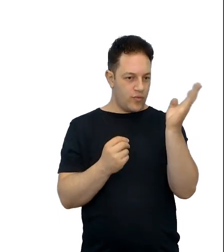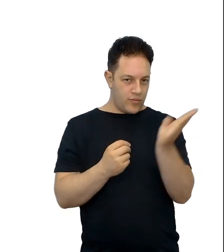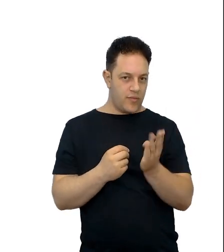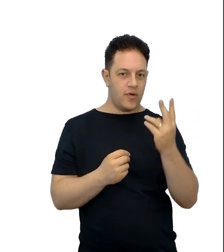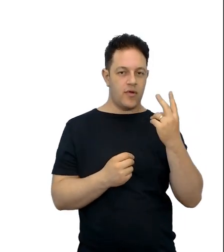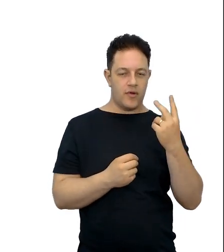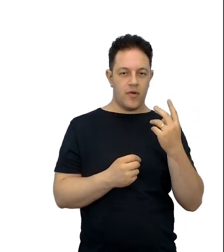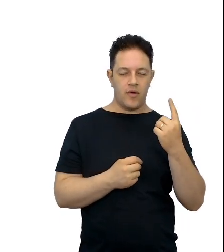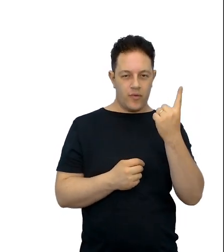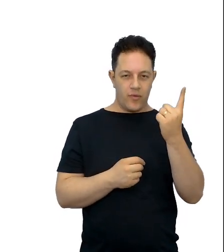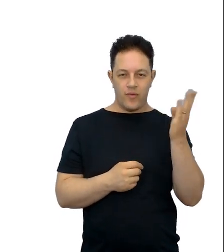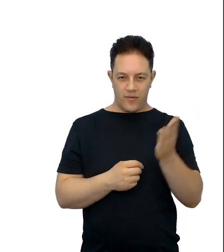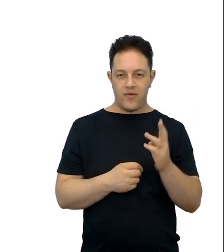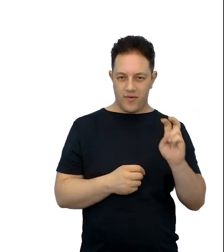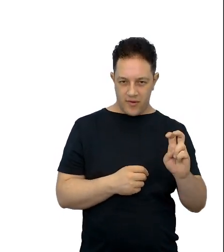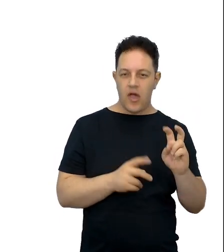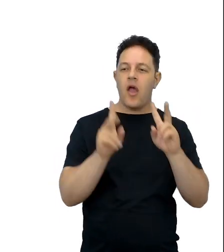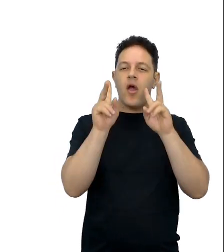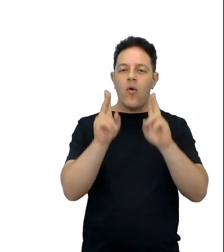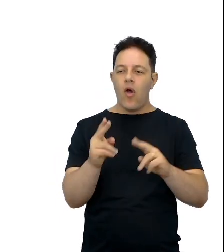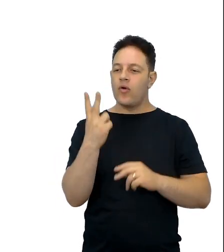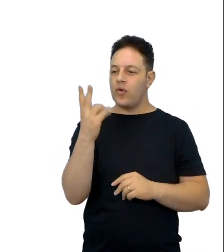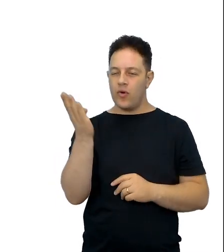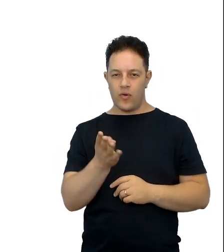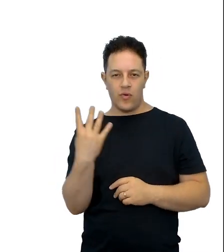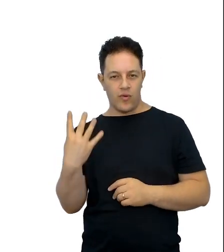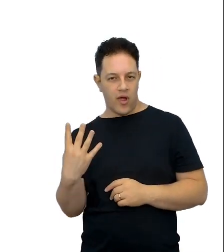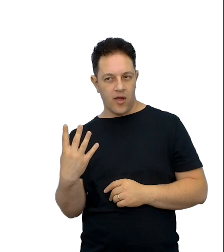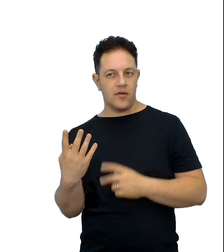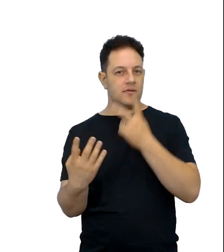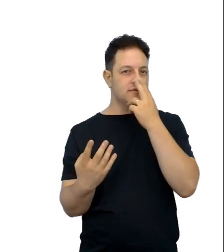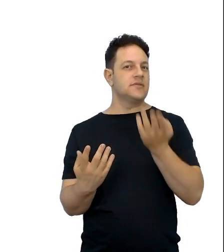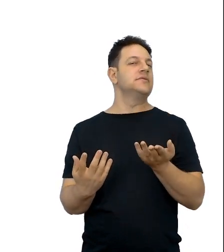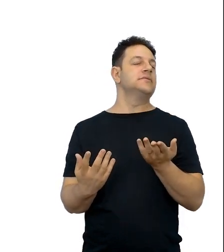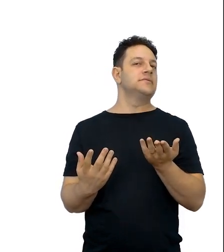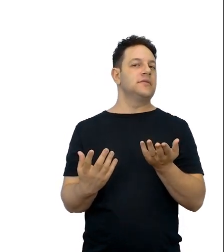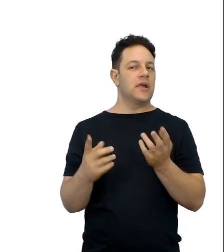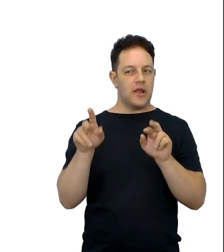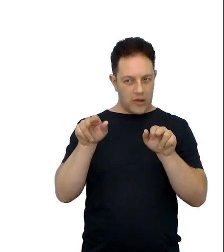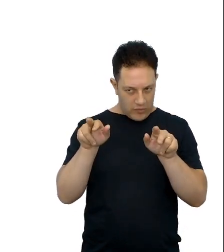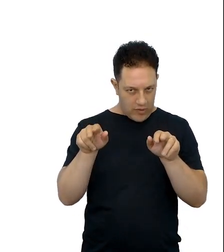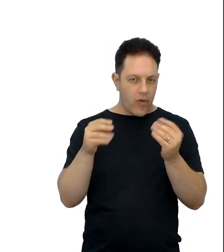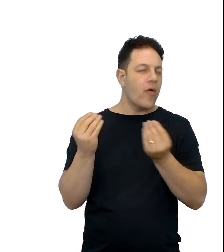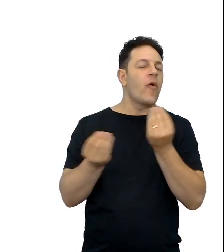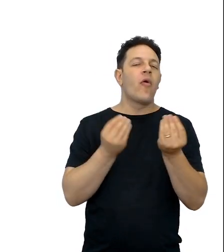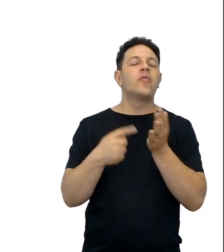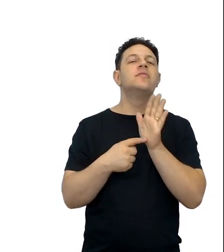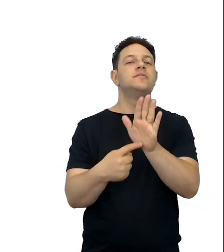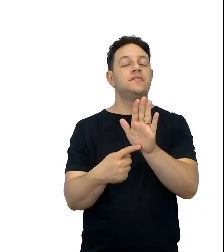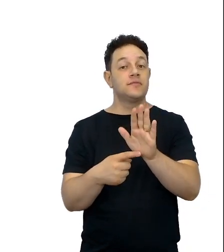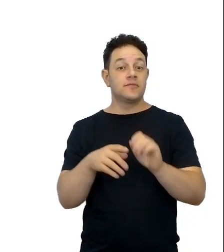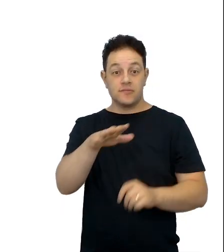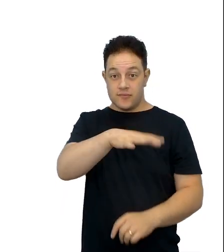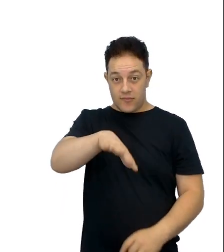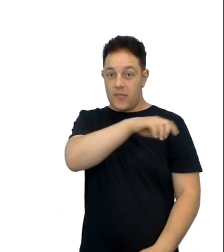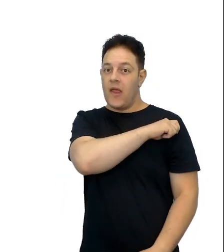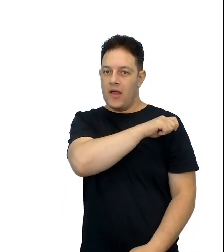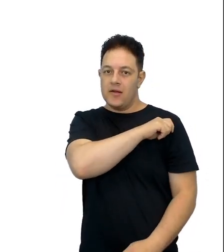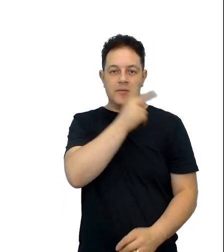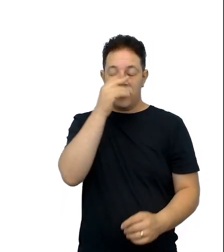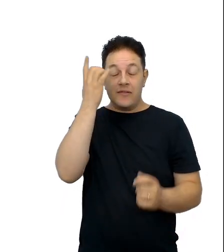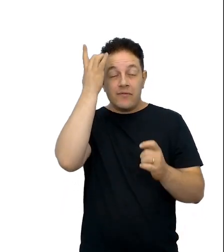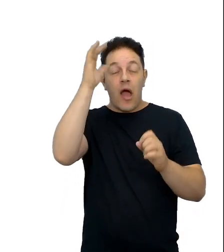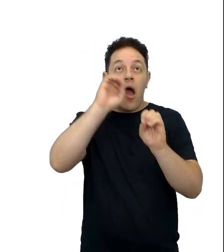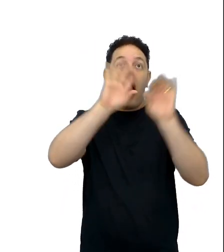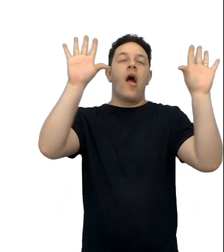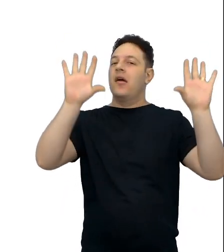que é igual... Como essas frações equivalentes representam o mesmo número? Então, isso para os estudantes é muito